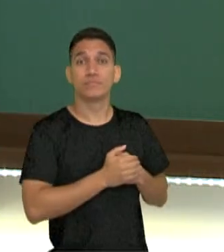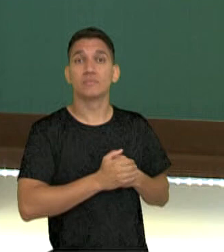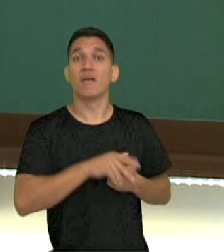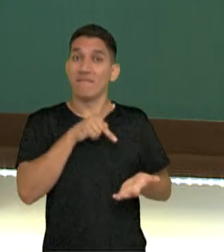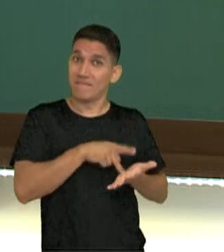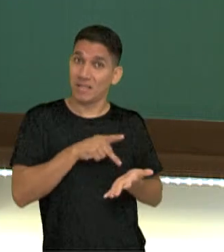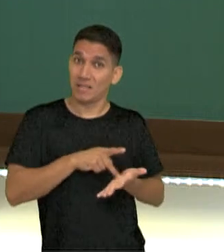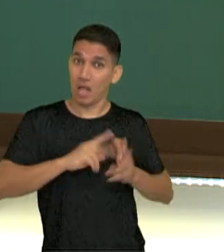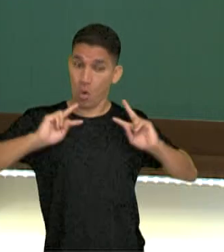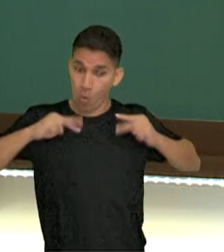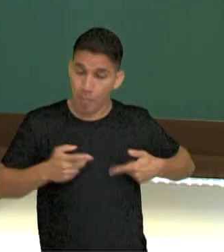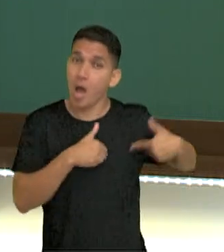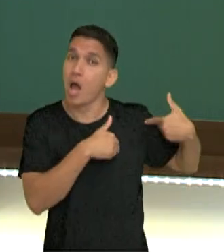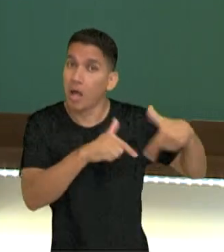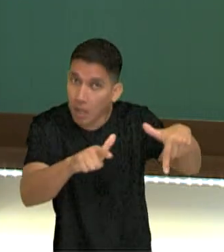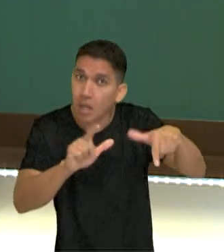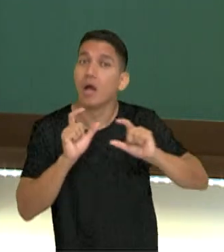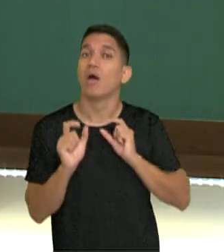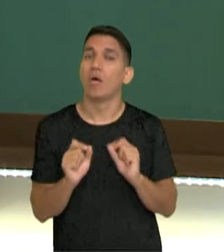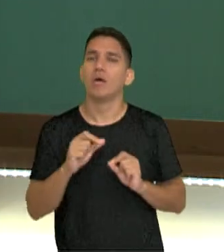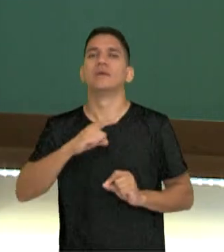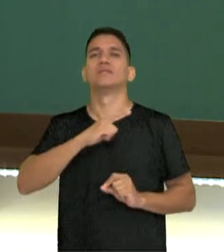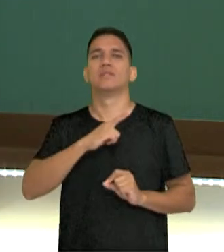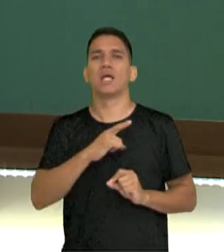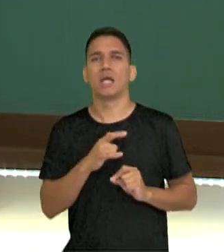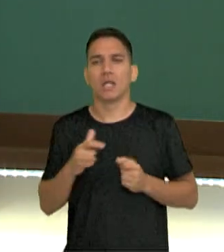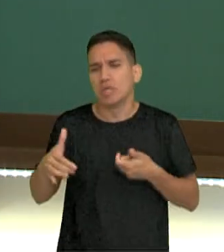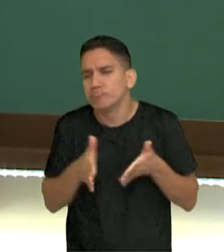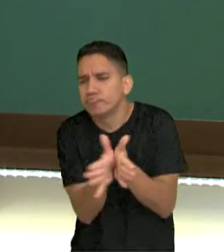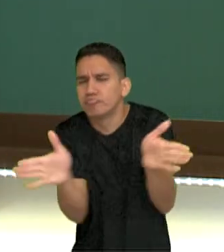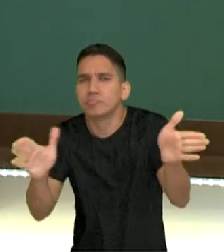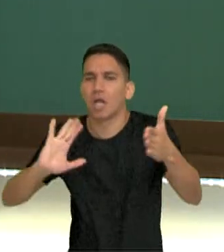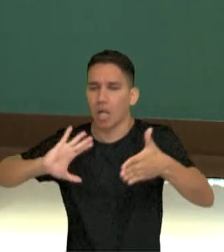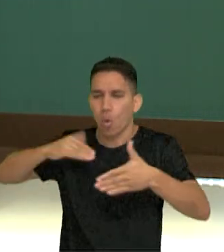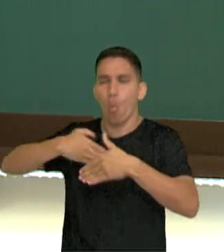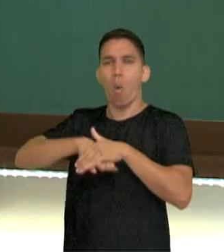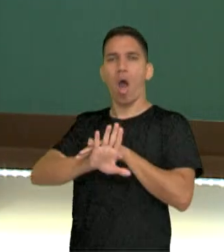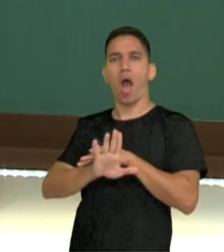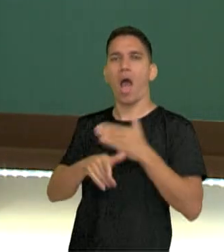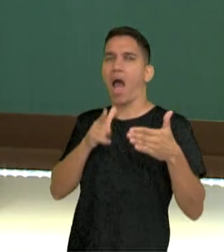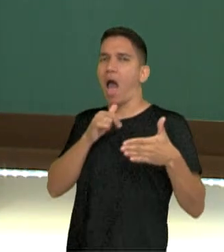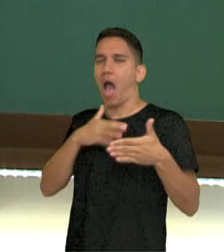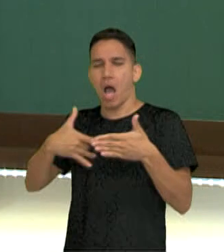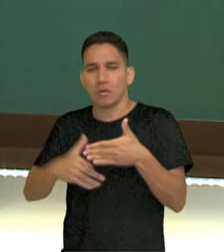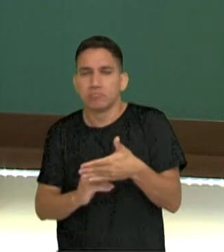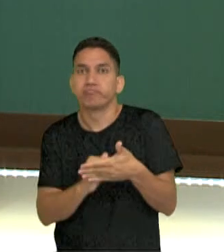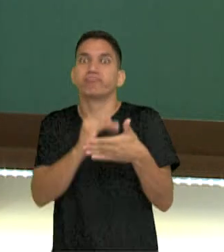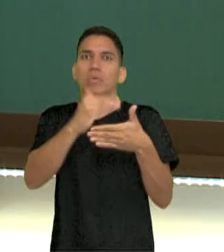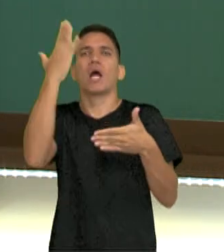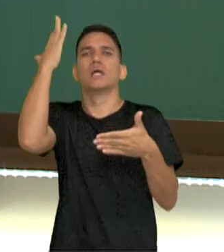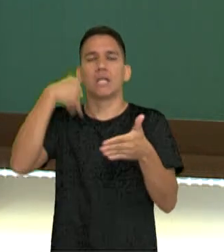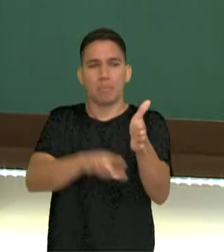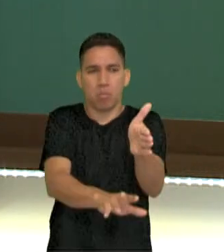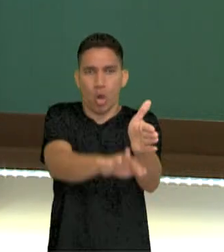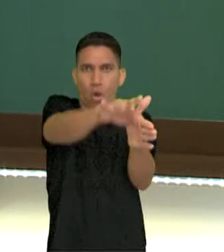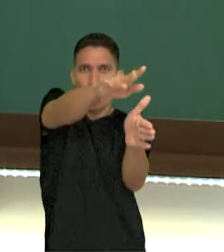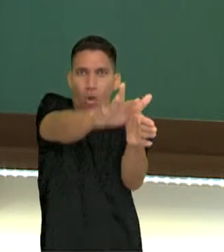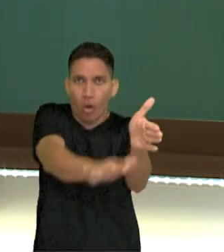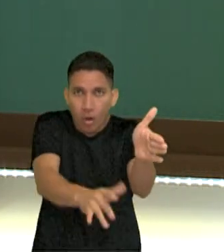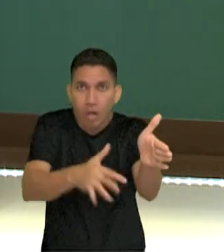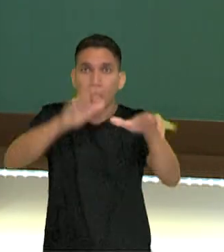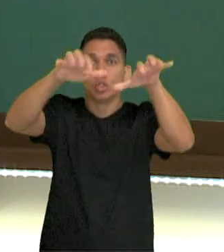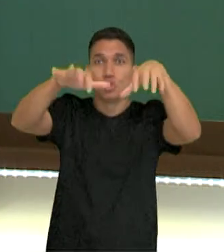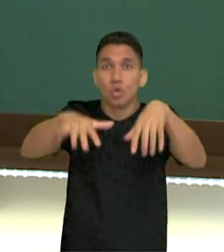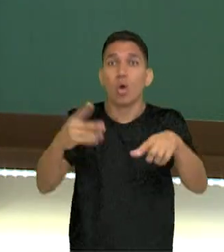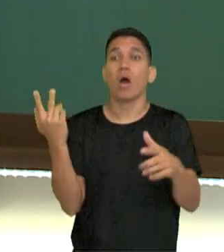trabalho humano para fazer canais de irrigação, reservatórios de água, saber aproveitar as inundações das cheias do rio para